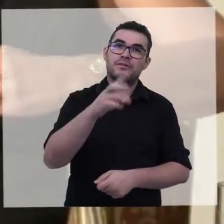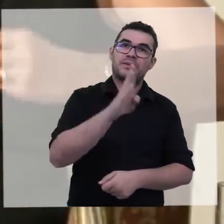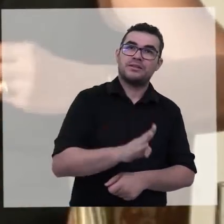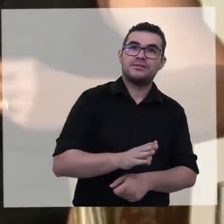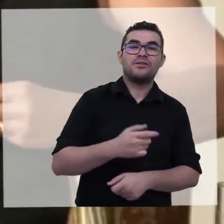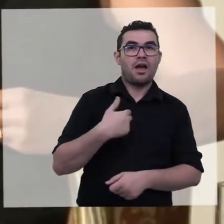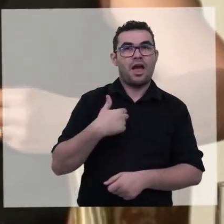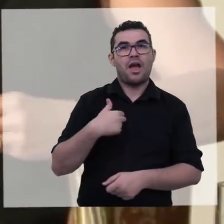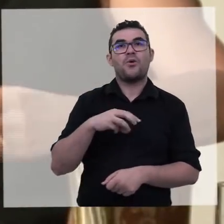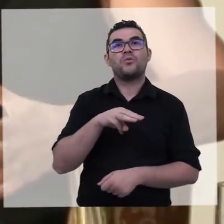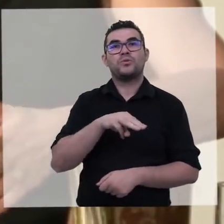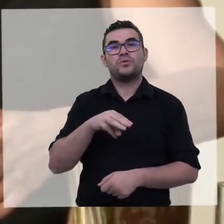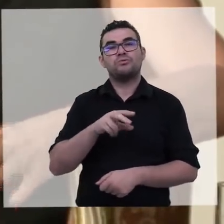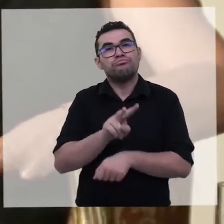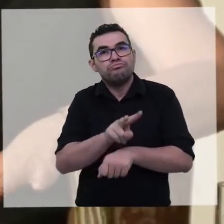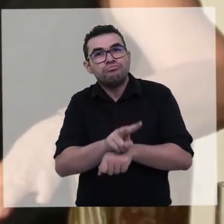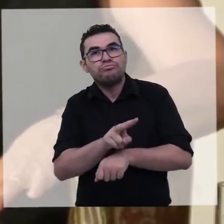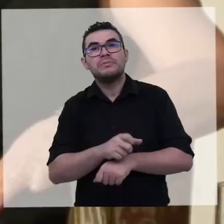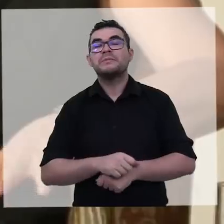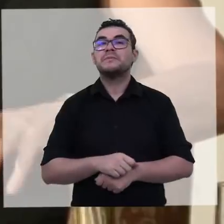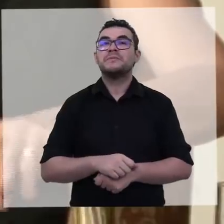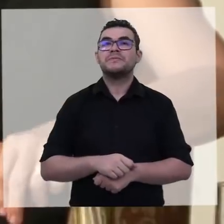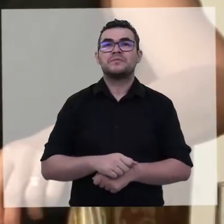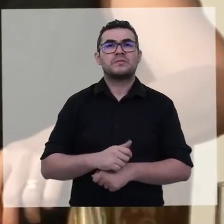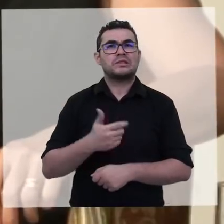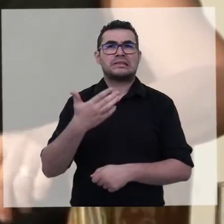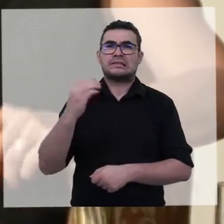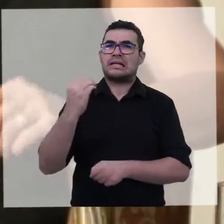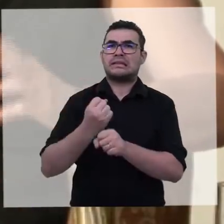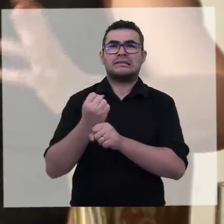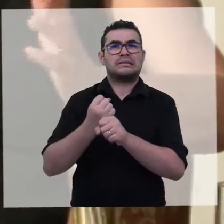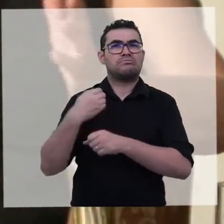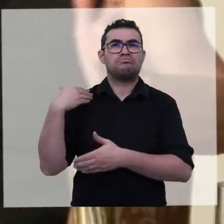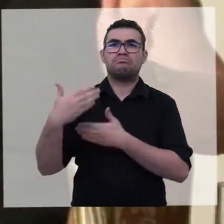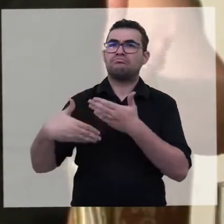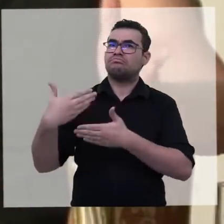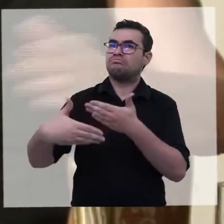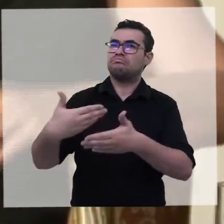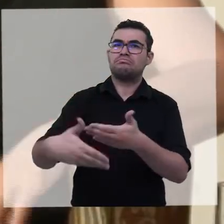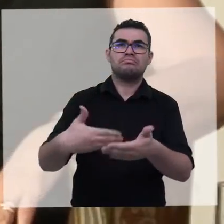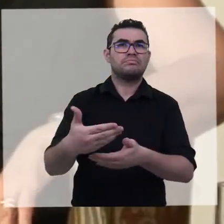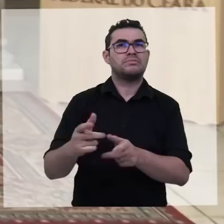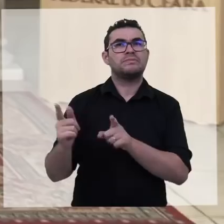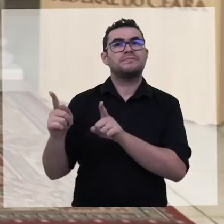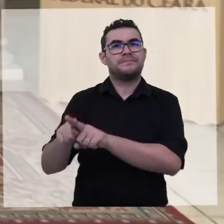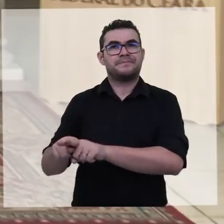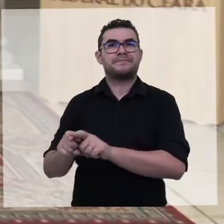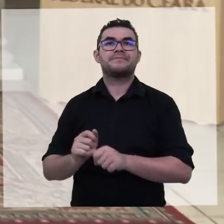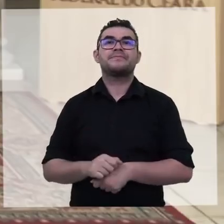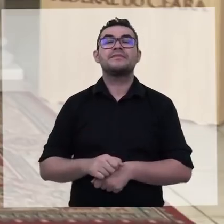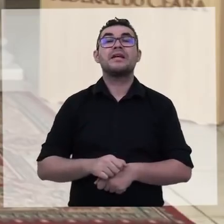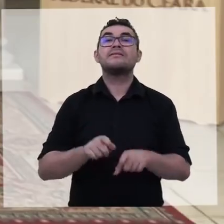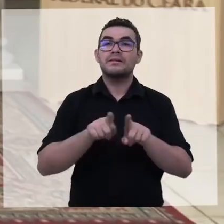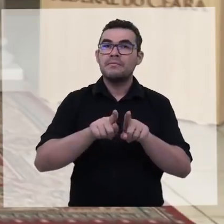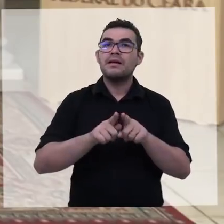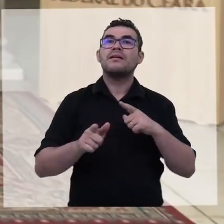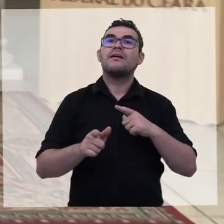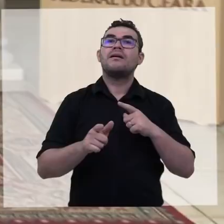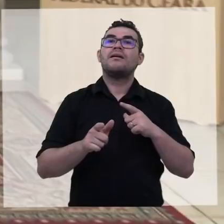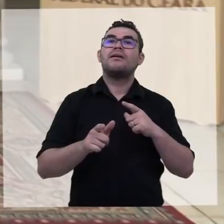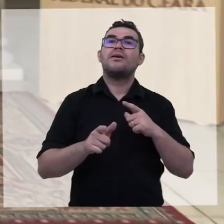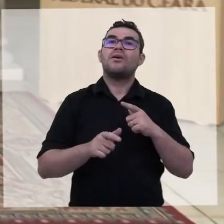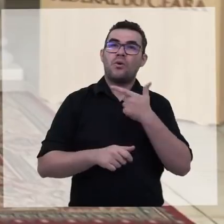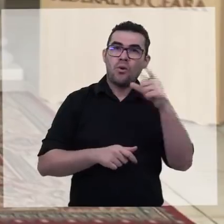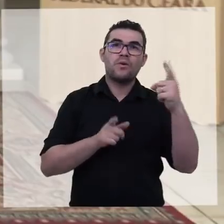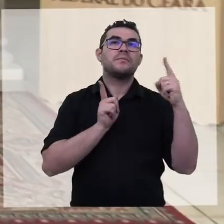que eu considero já muito sólida, tem mais de 10 anos que nós retomamos. E com a Espanha, né? Eu